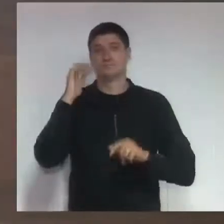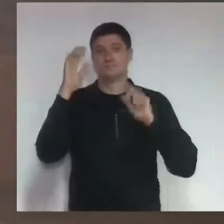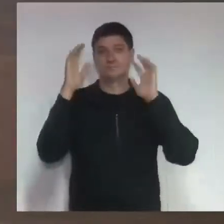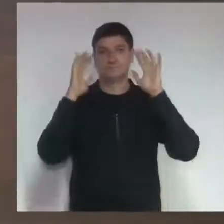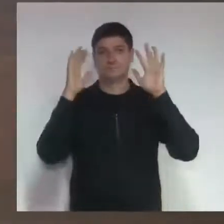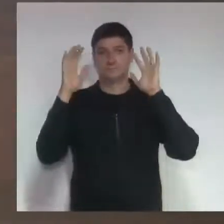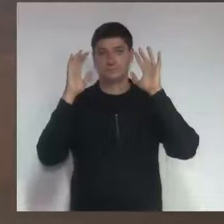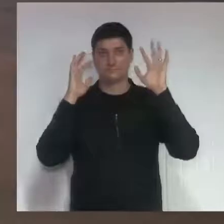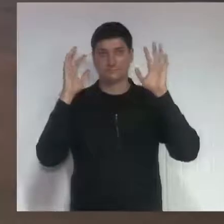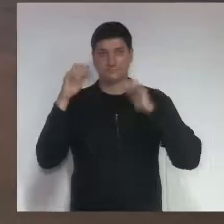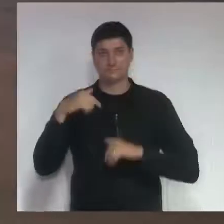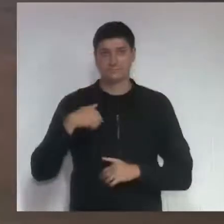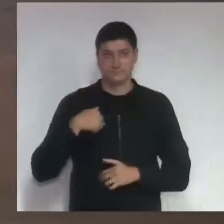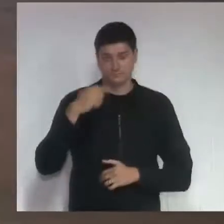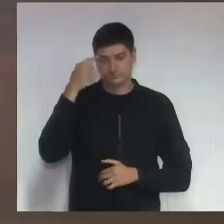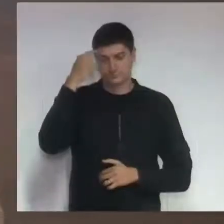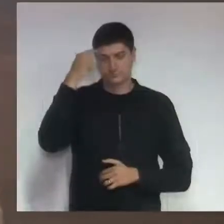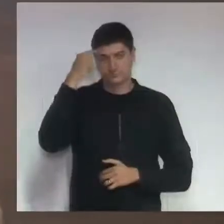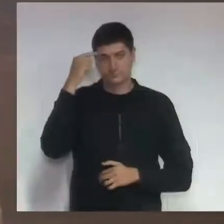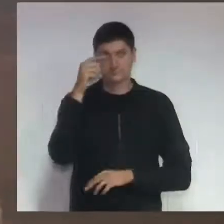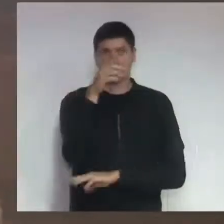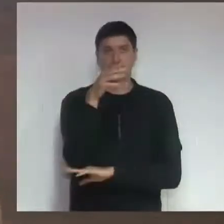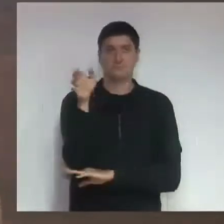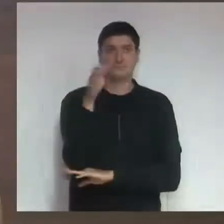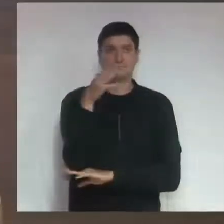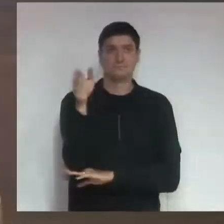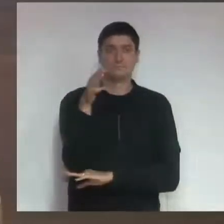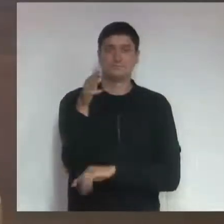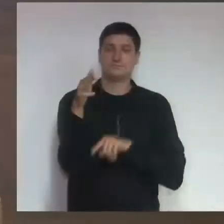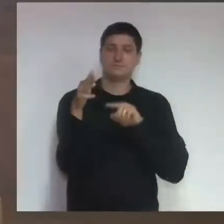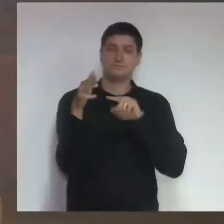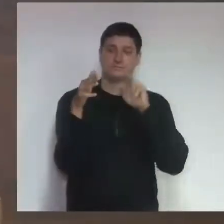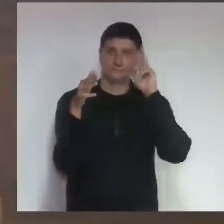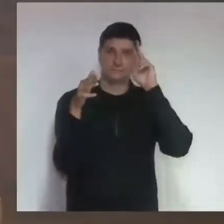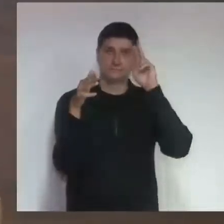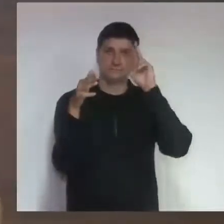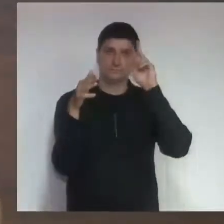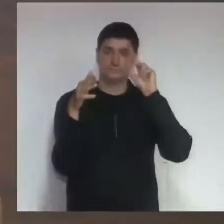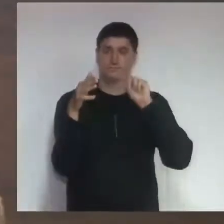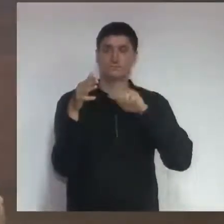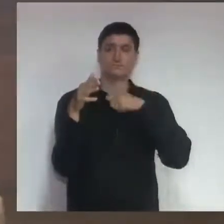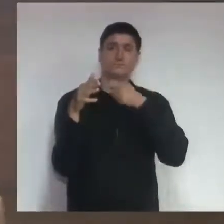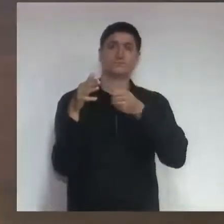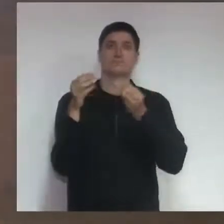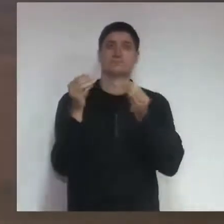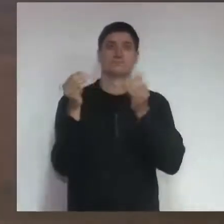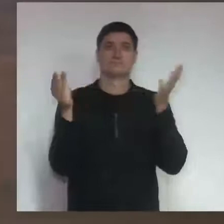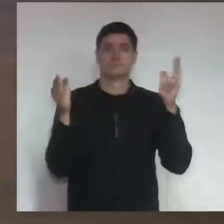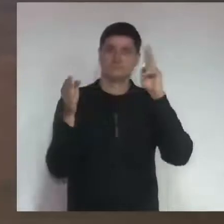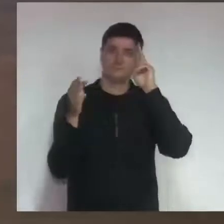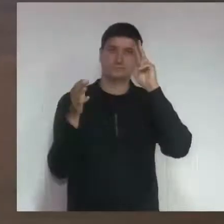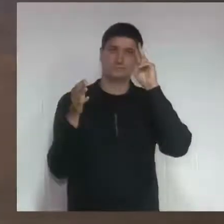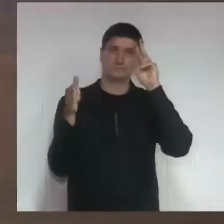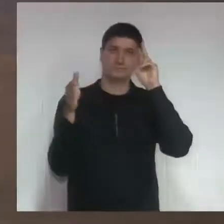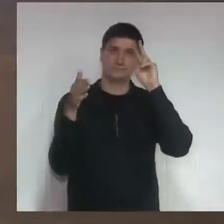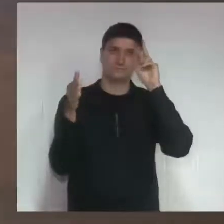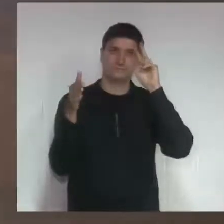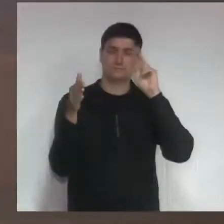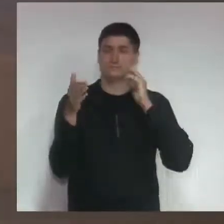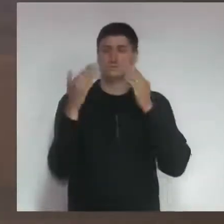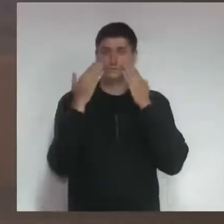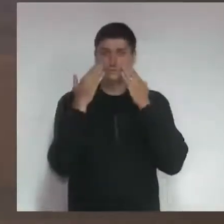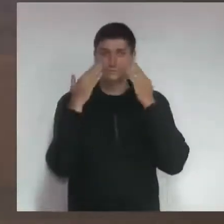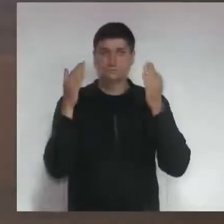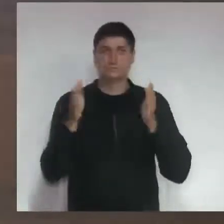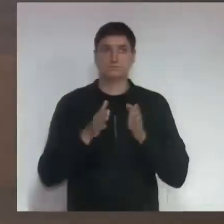refletir, se a gente pensar no símbolo, não é? No símbolo bandeira, como um sinal. O sinal, ele tem por si só a expectativa de mostrar